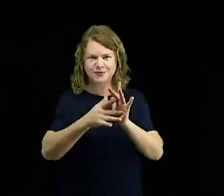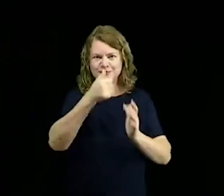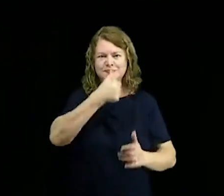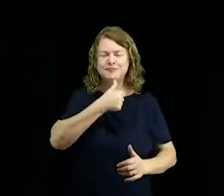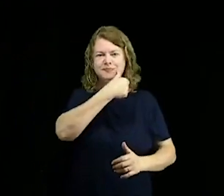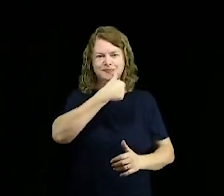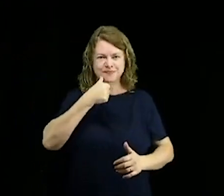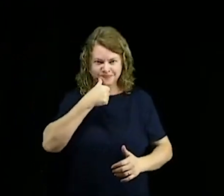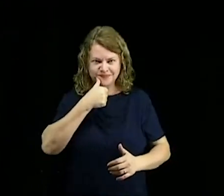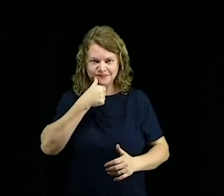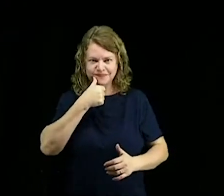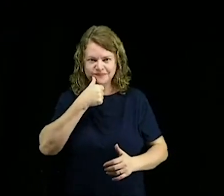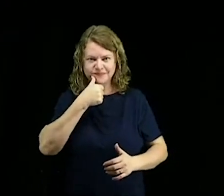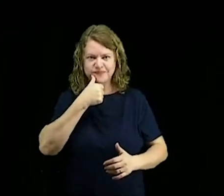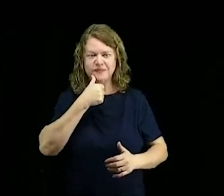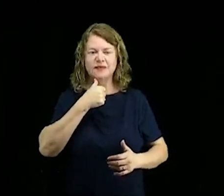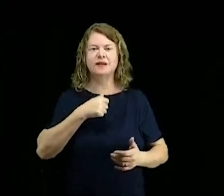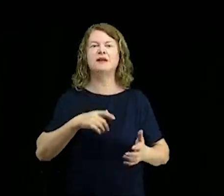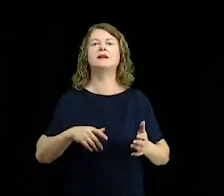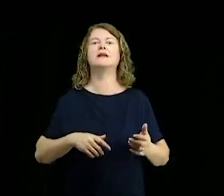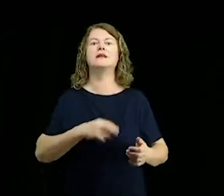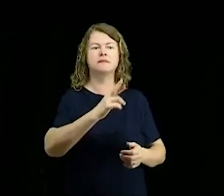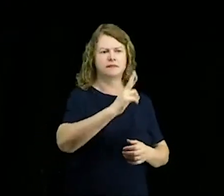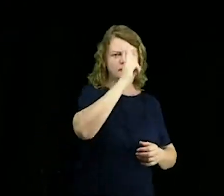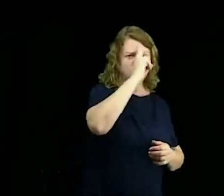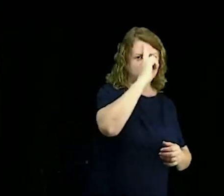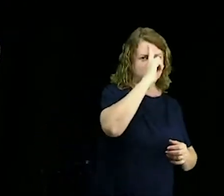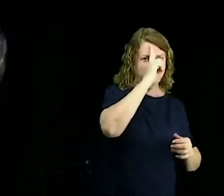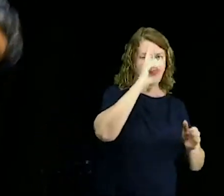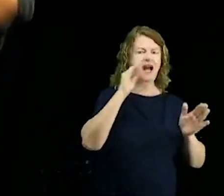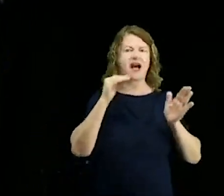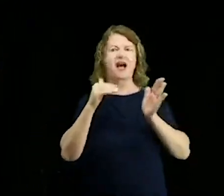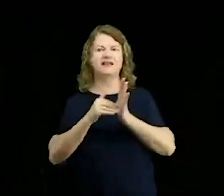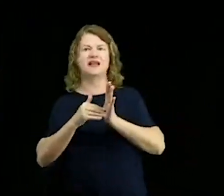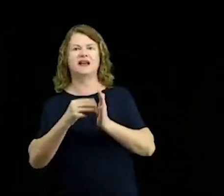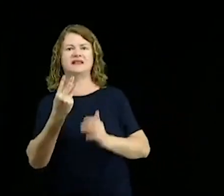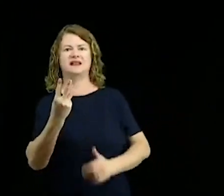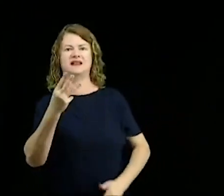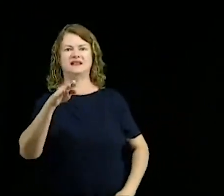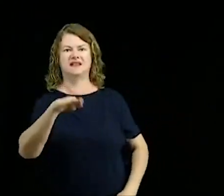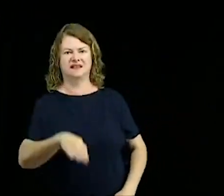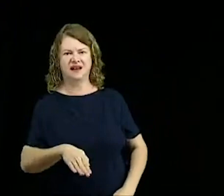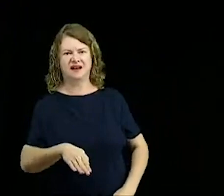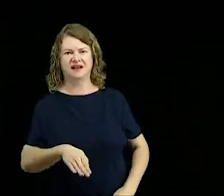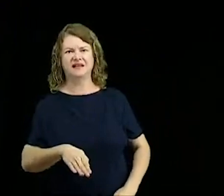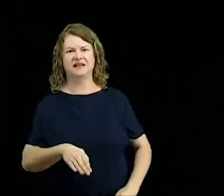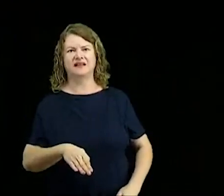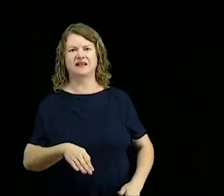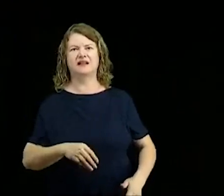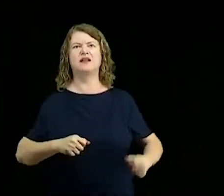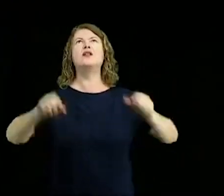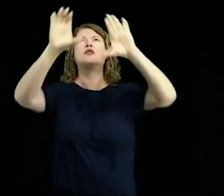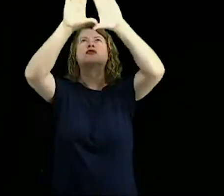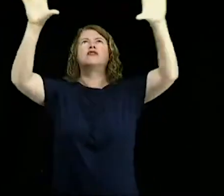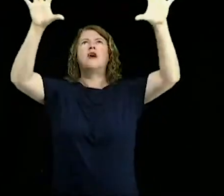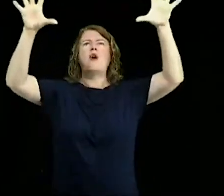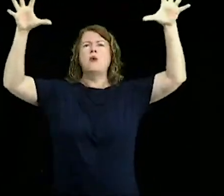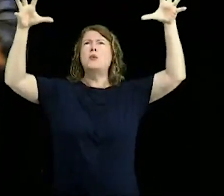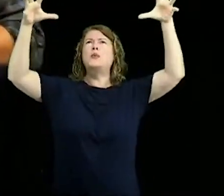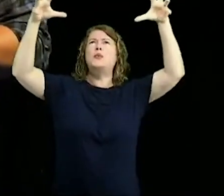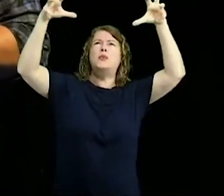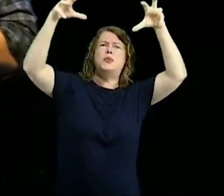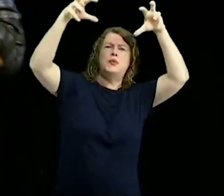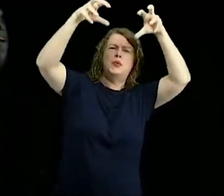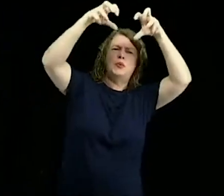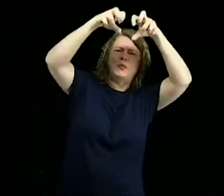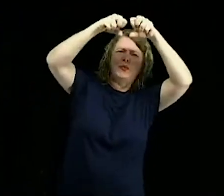fica 6 horas do meio-dia até o sacrifício da tarde, 3 horas, e o sol e o céu fechou. Isso tudo tem um